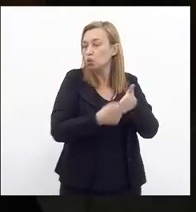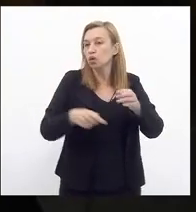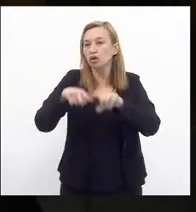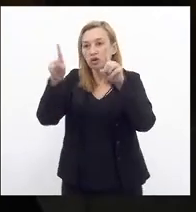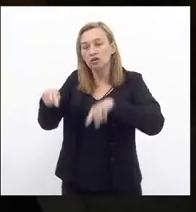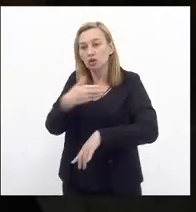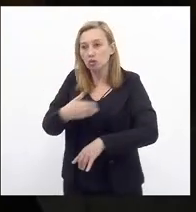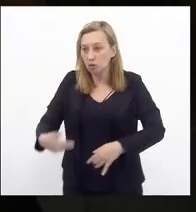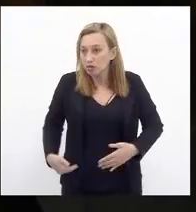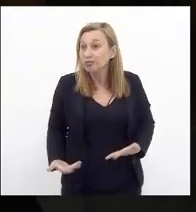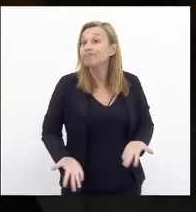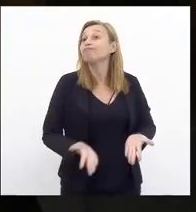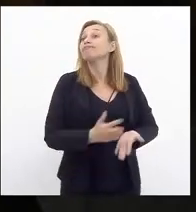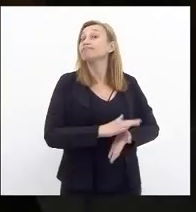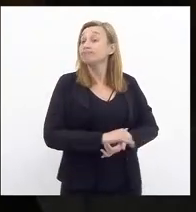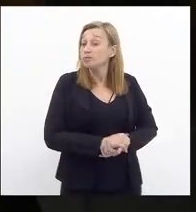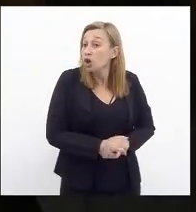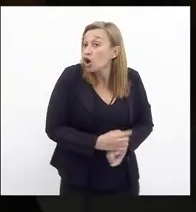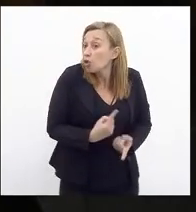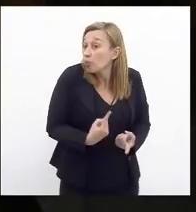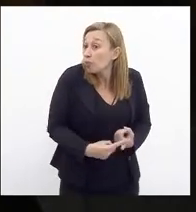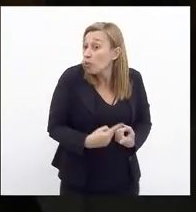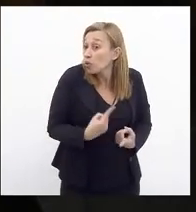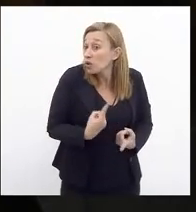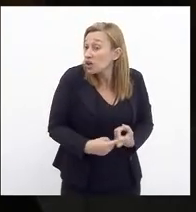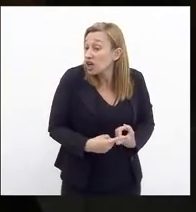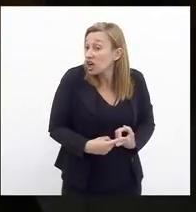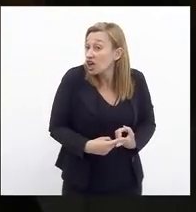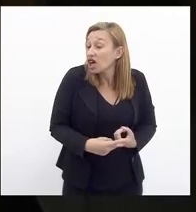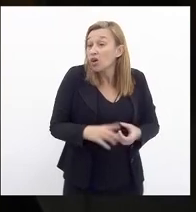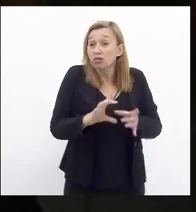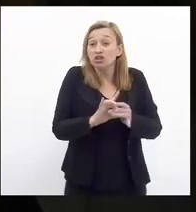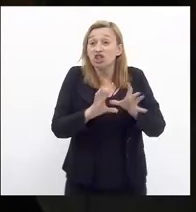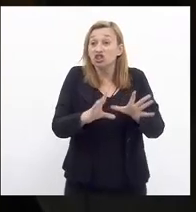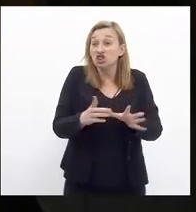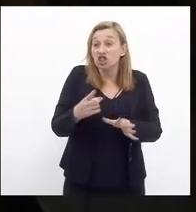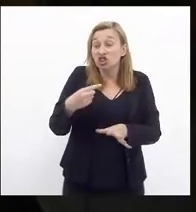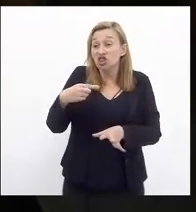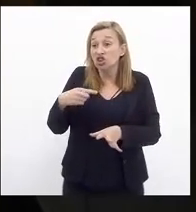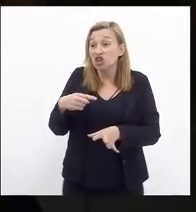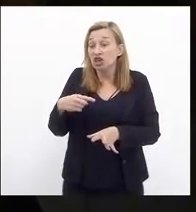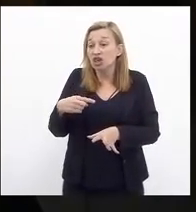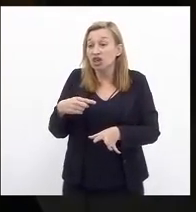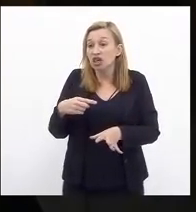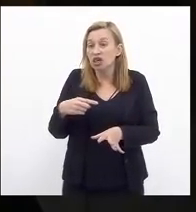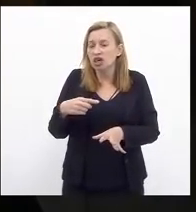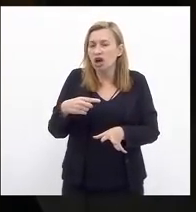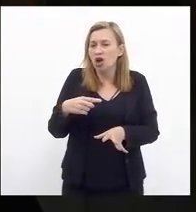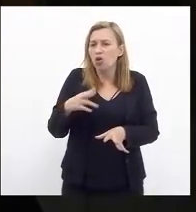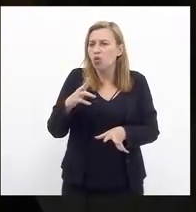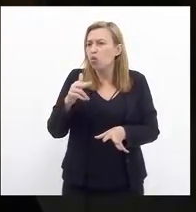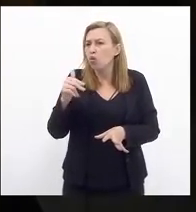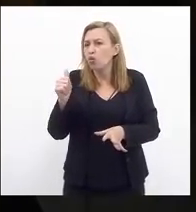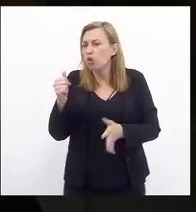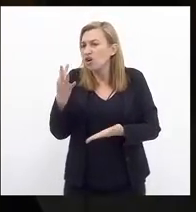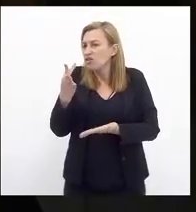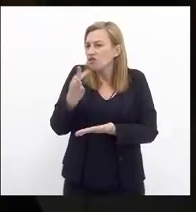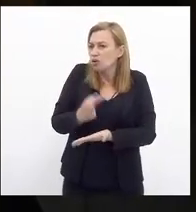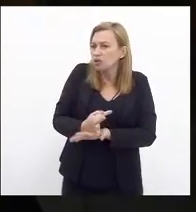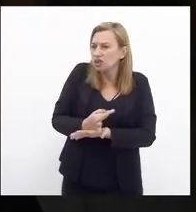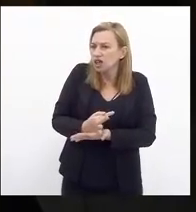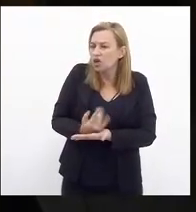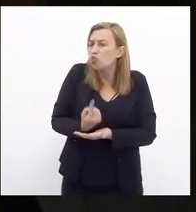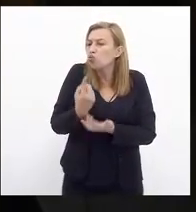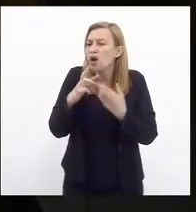públicos porque não deixei de participar de nenhuma reunião na